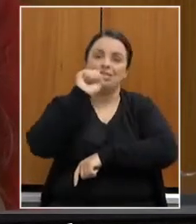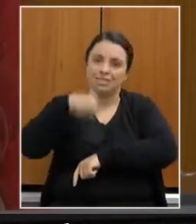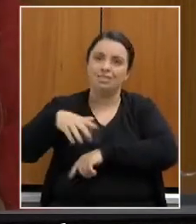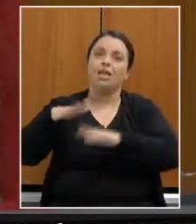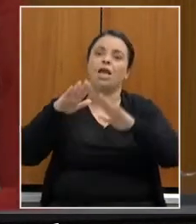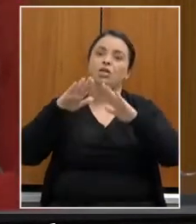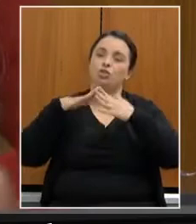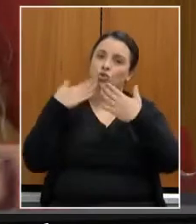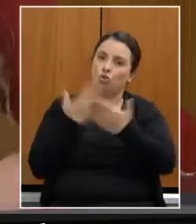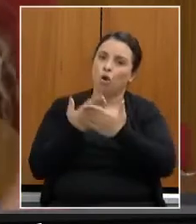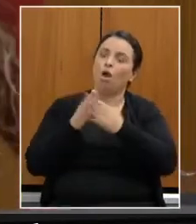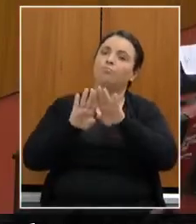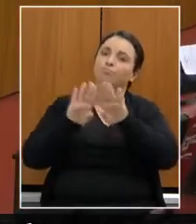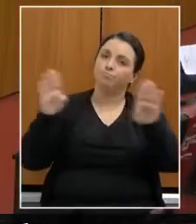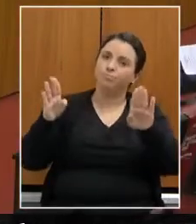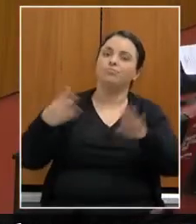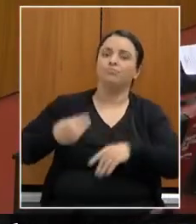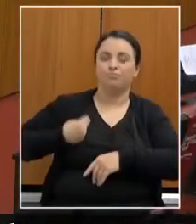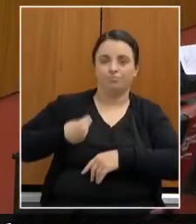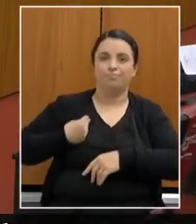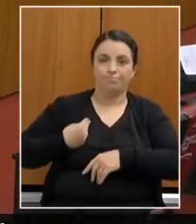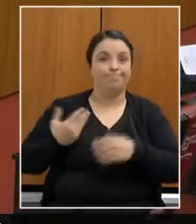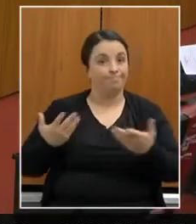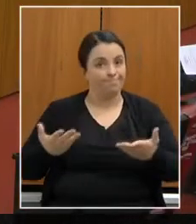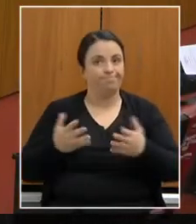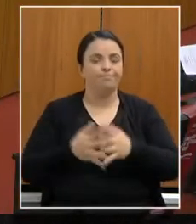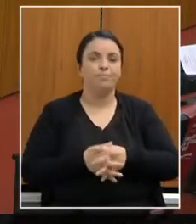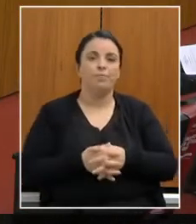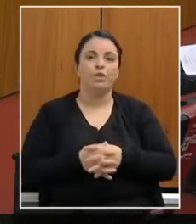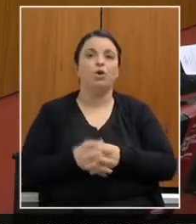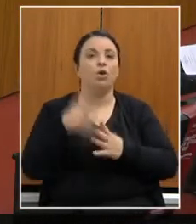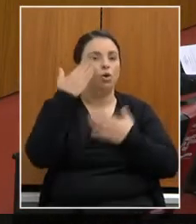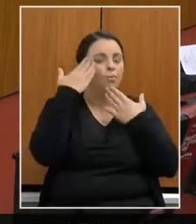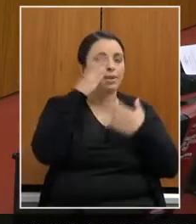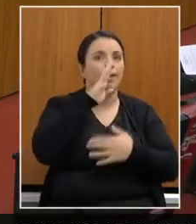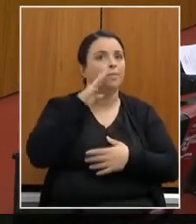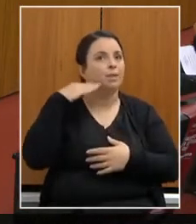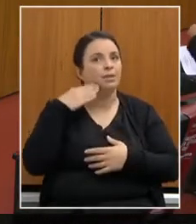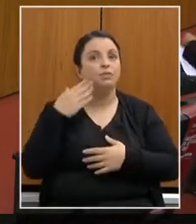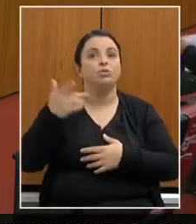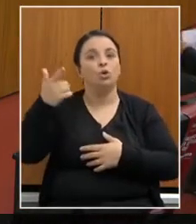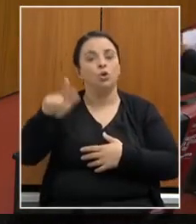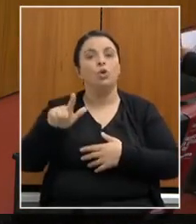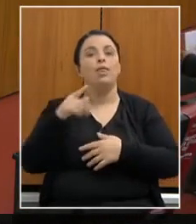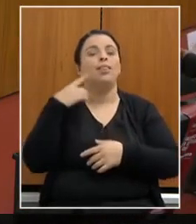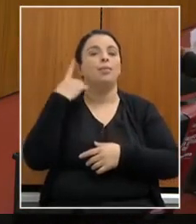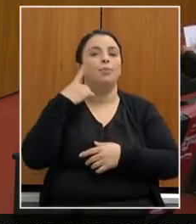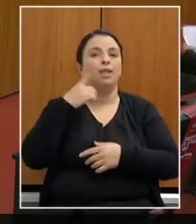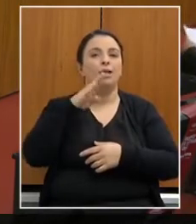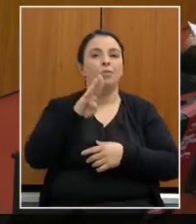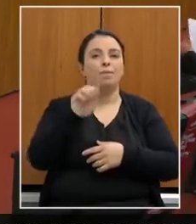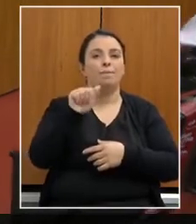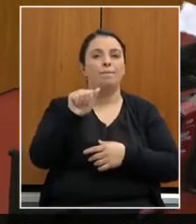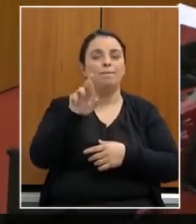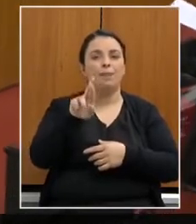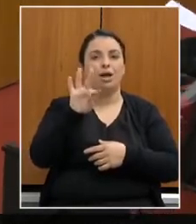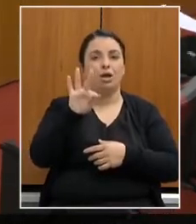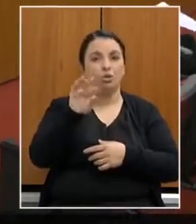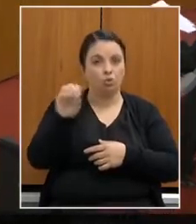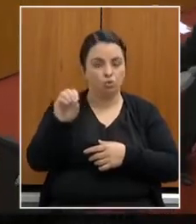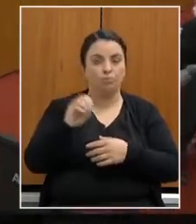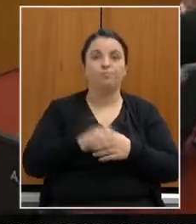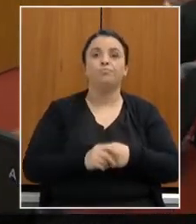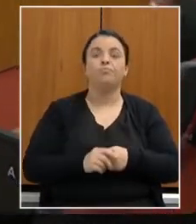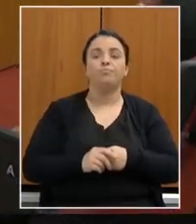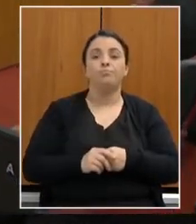Beatriz Obrigado Eu passo a palavra ao deputado Bartô Presidente muito obrigado pela palavra seu secretário seja bem